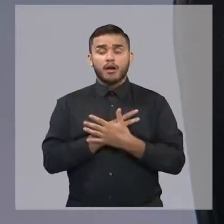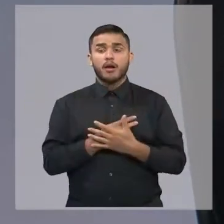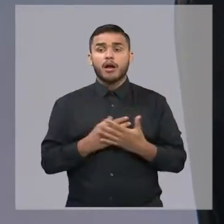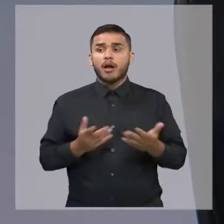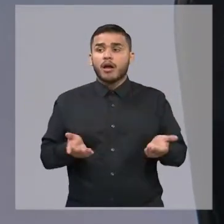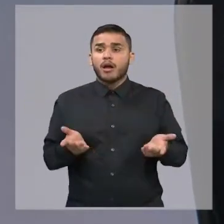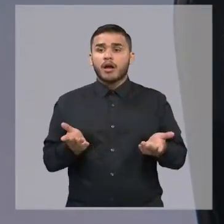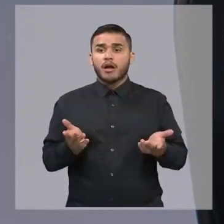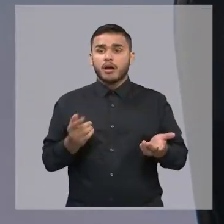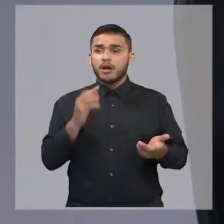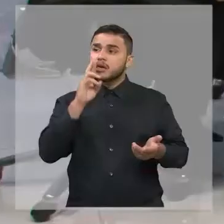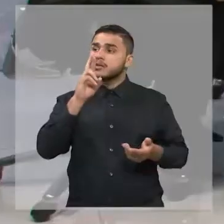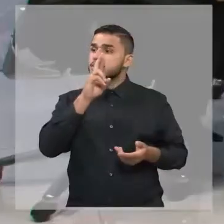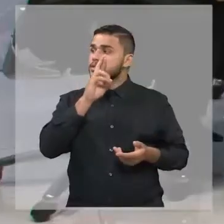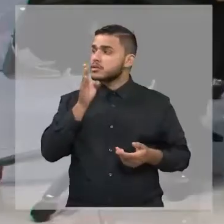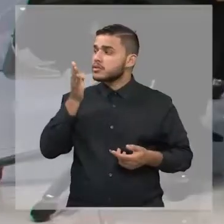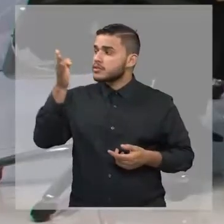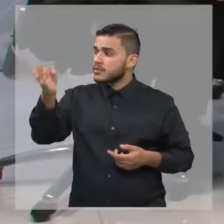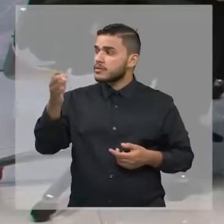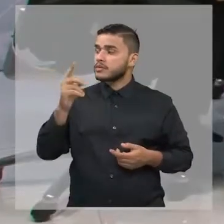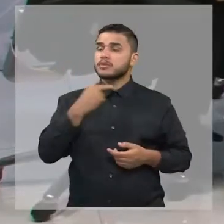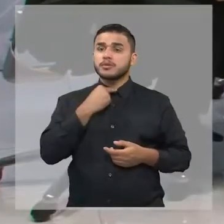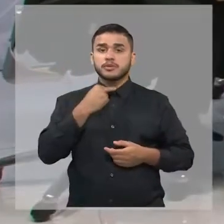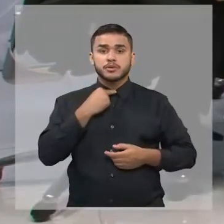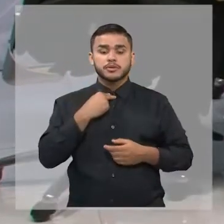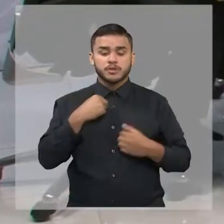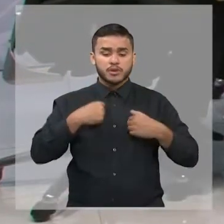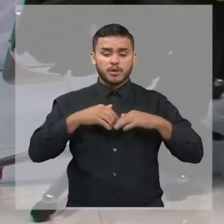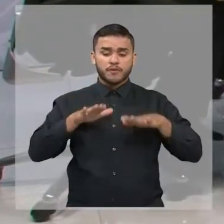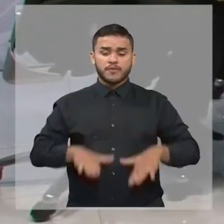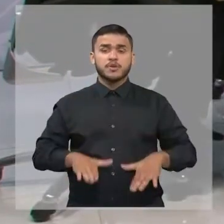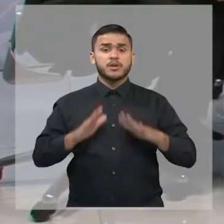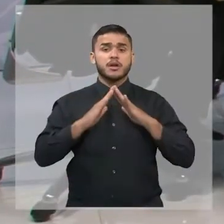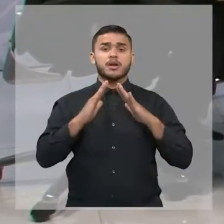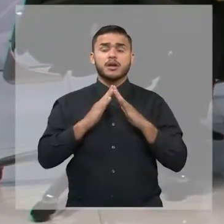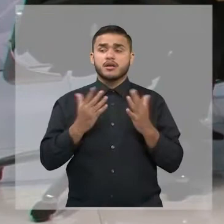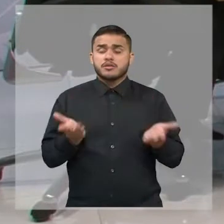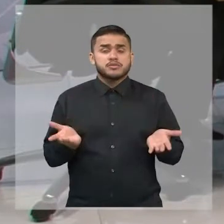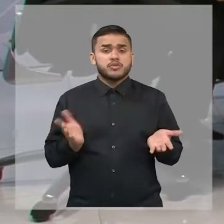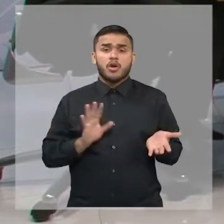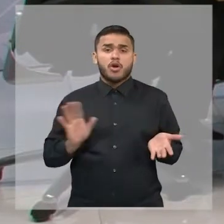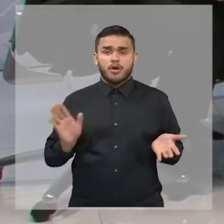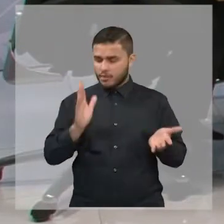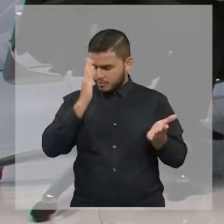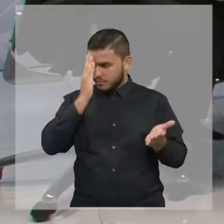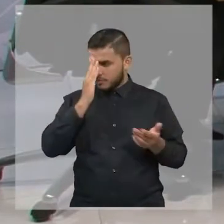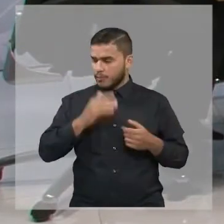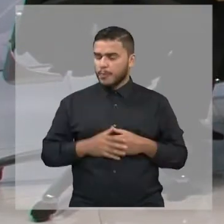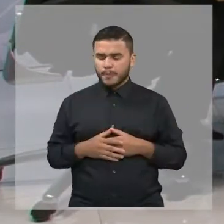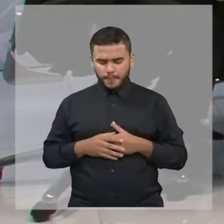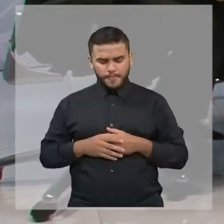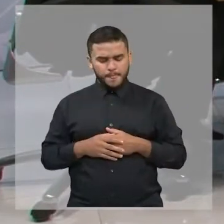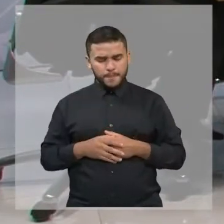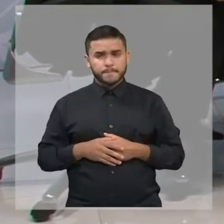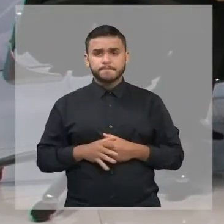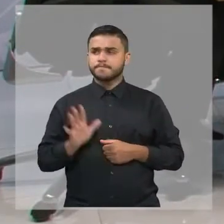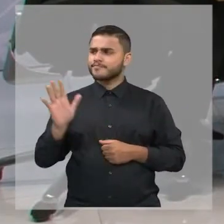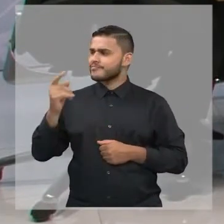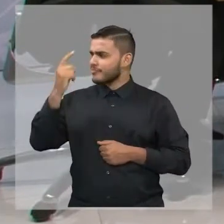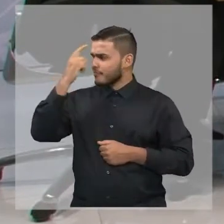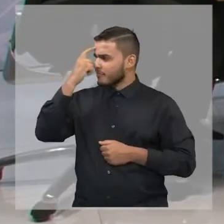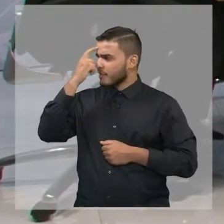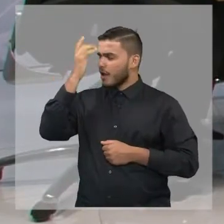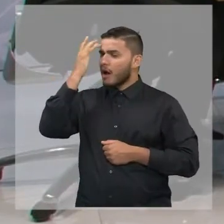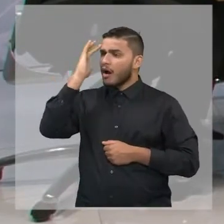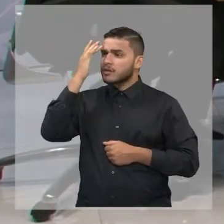sei, eu acho que não em casa, que não vão para restaurante. Agora é muito Exatamente. otimismo, viu? É muito eu acredito otimismo, realmente que o Brasil é diferente. Achar que mudou, que houve